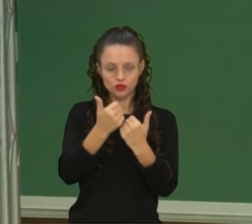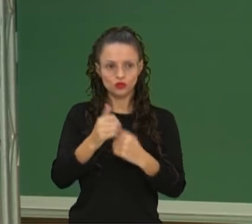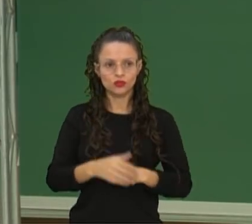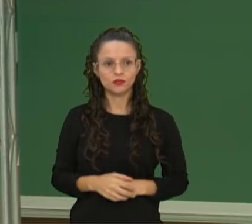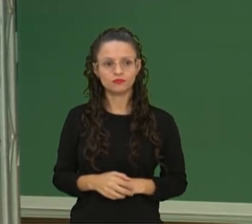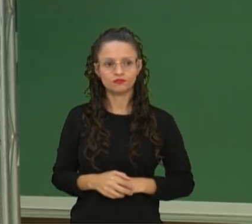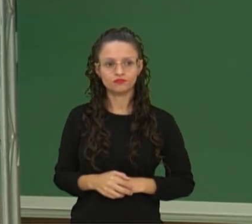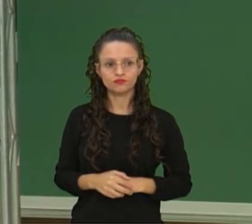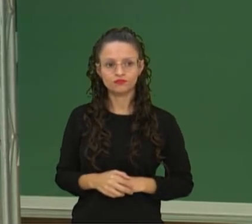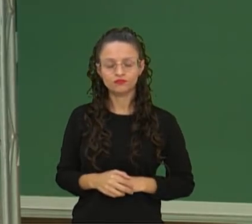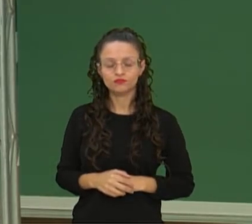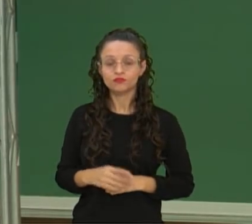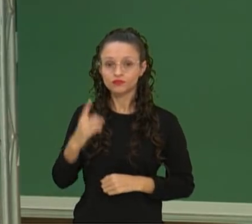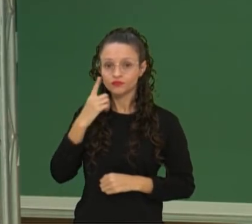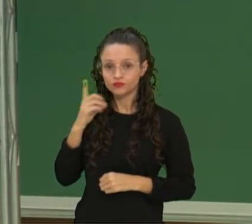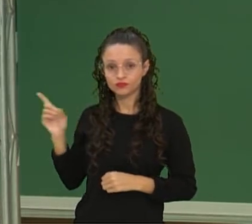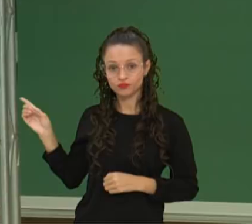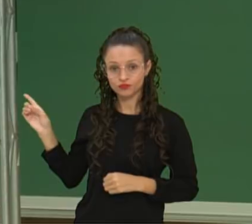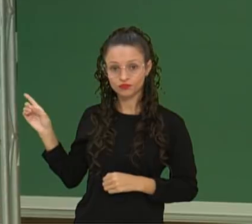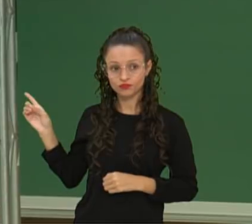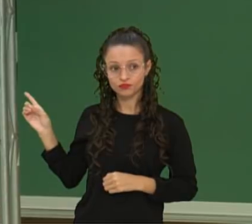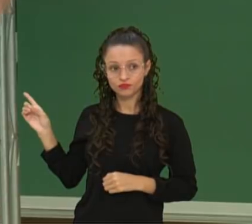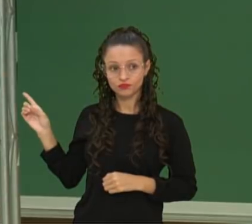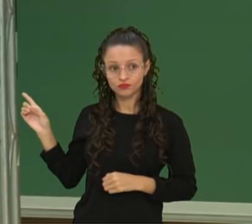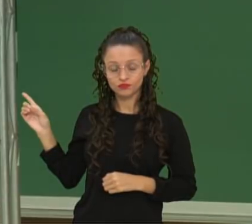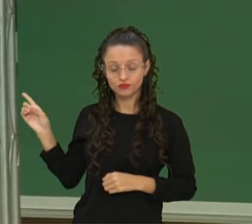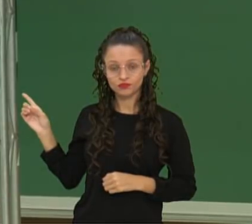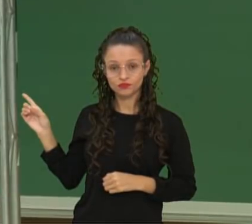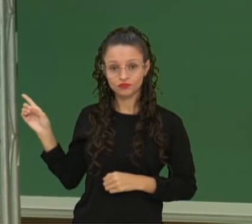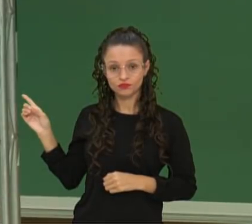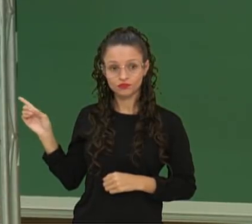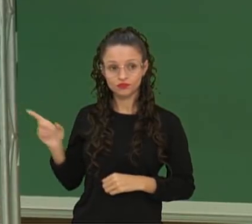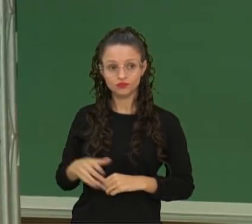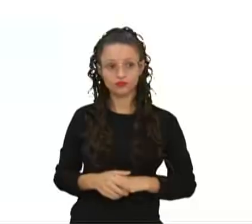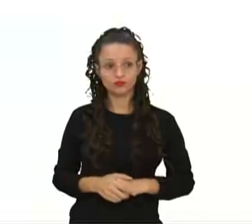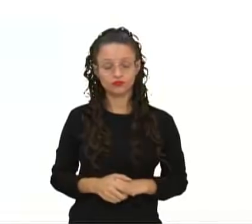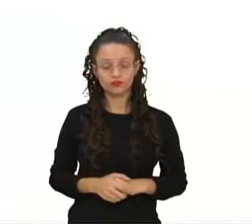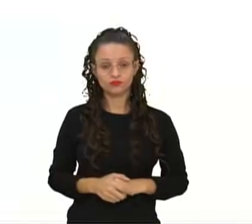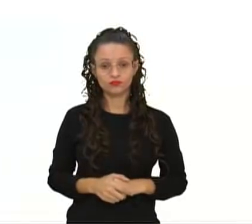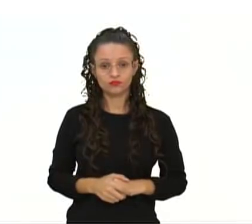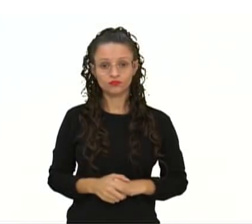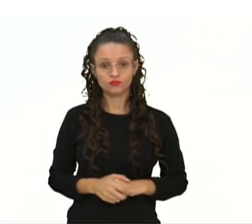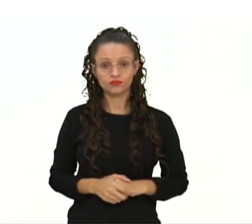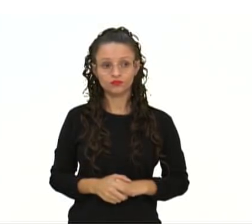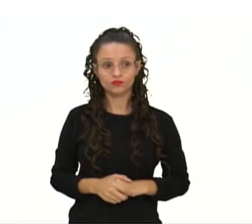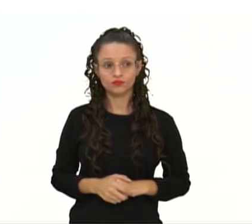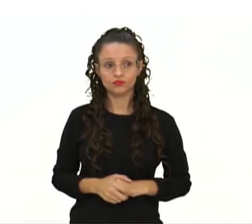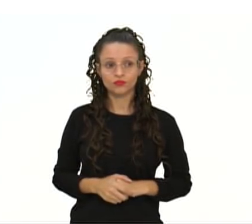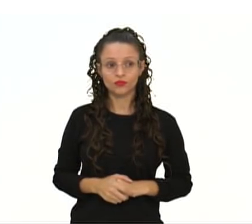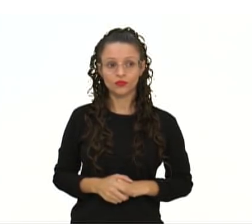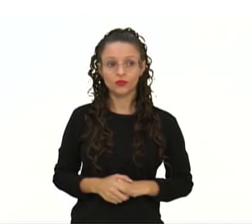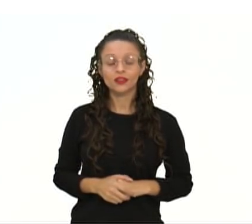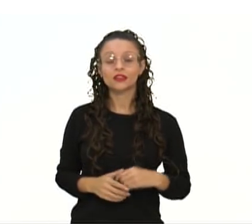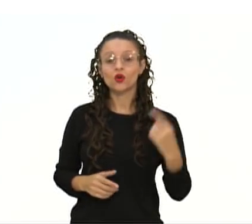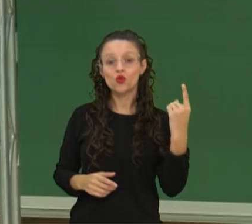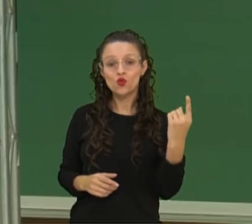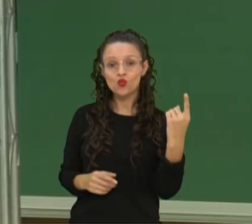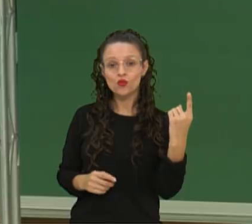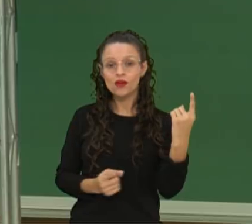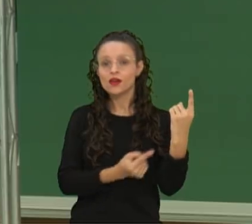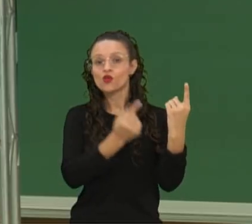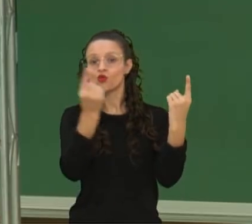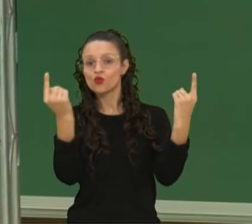2. Repete o menos 1, 2 menos 1 dá 1. Ou seja, o 1 vai estar relacionado com